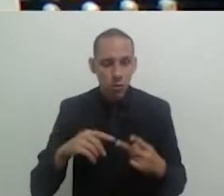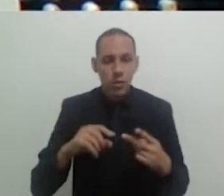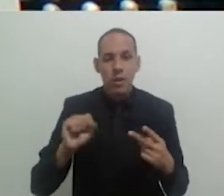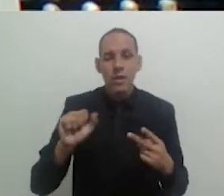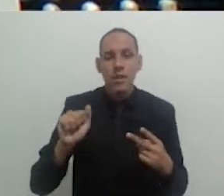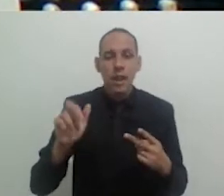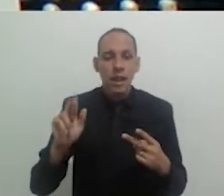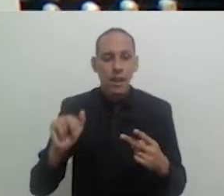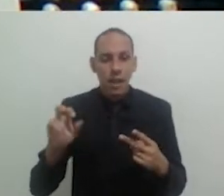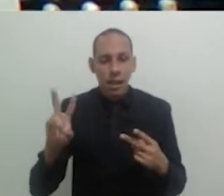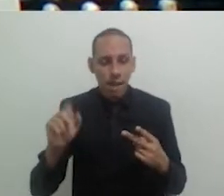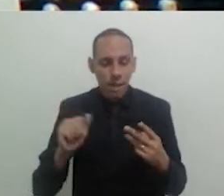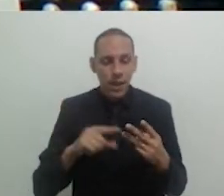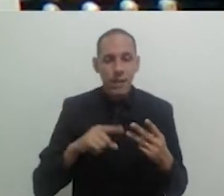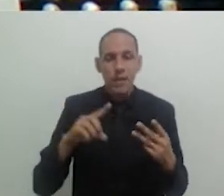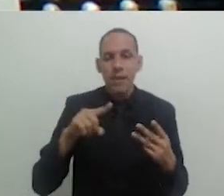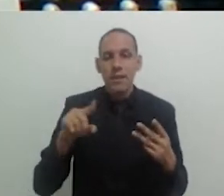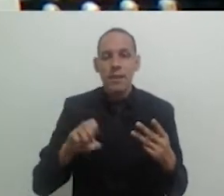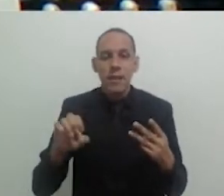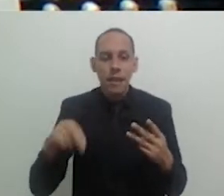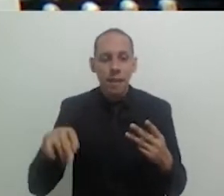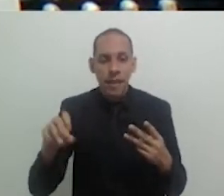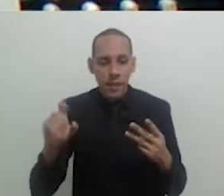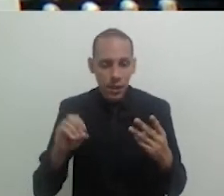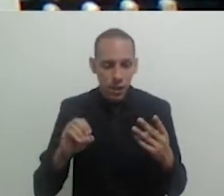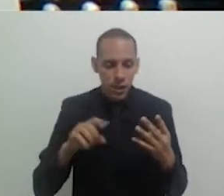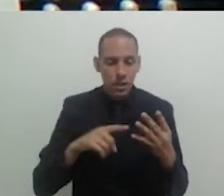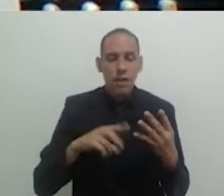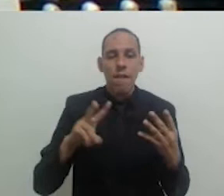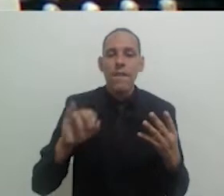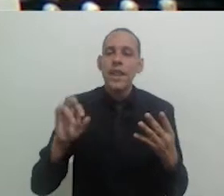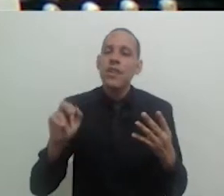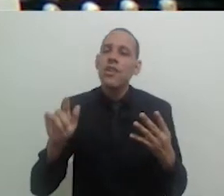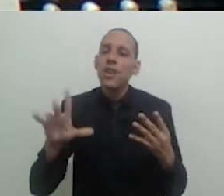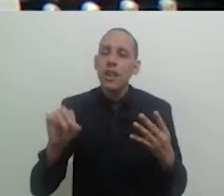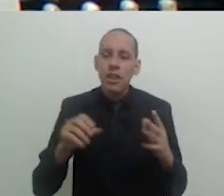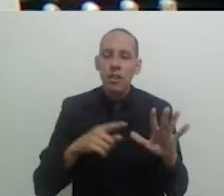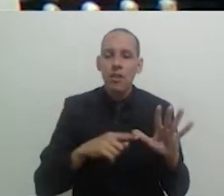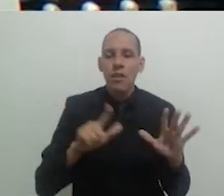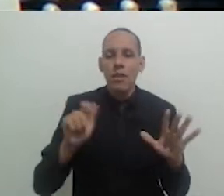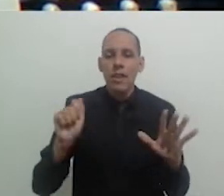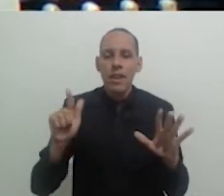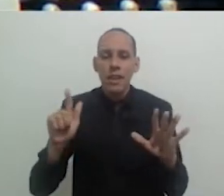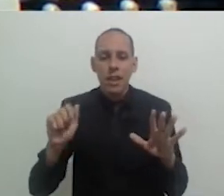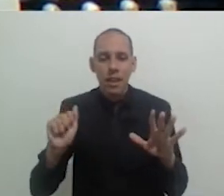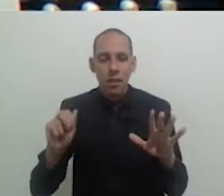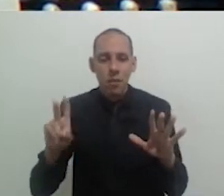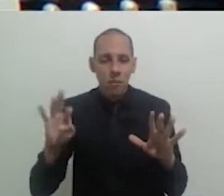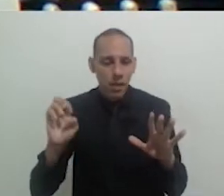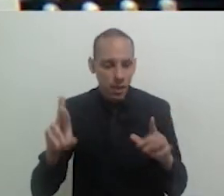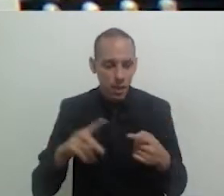Zeneide, desembargador Virgílio, desembargador Glauber, desembargador Dilerman. Concordando com o relator,